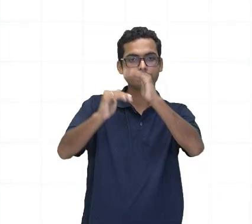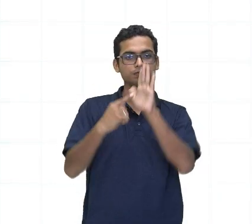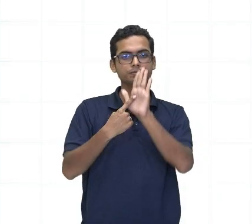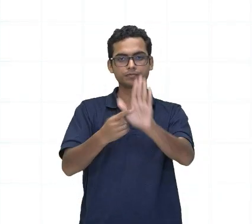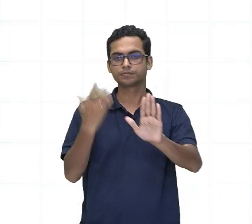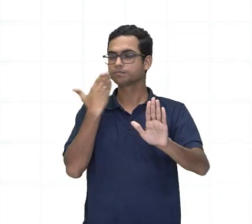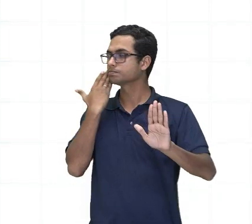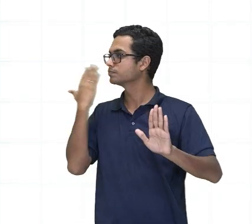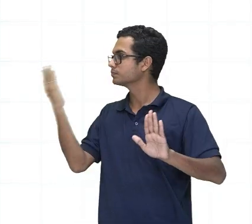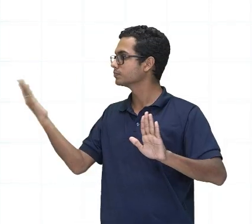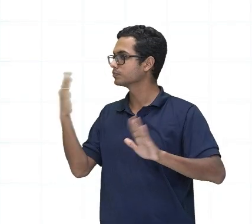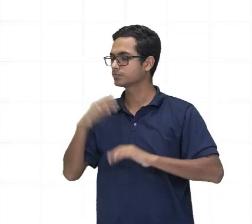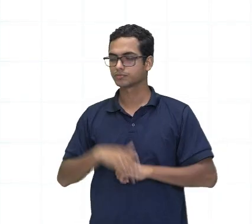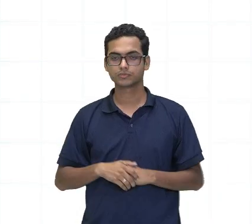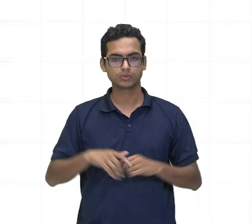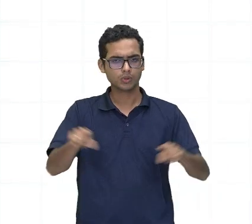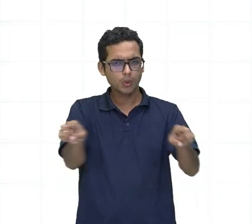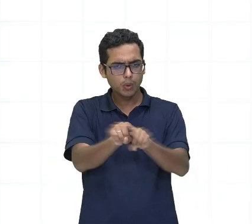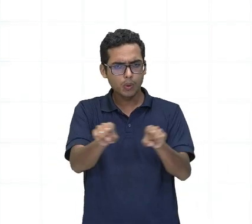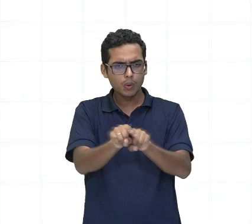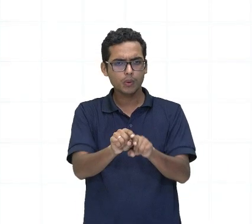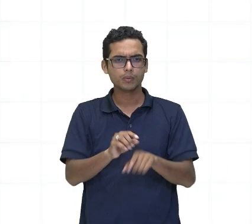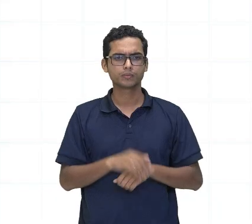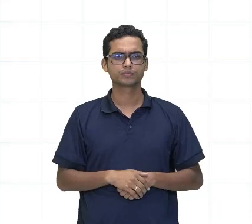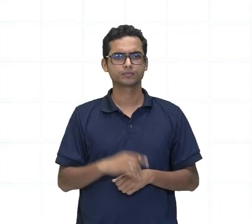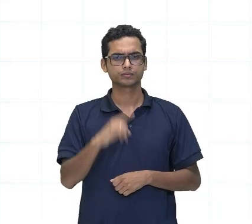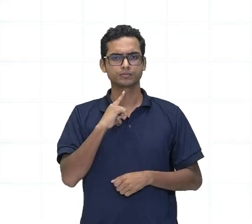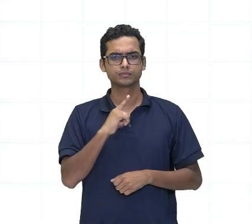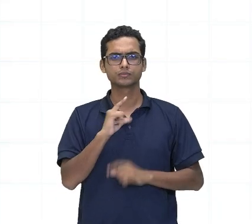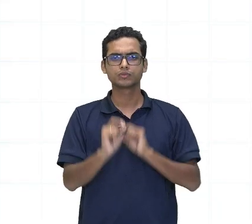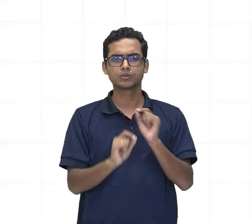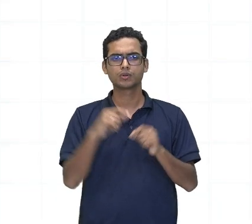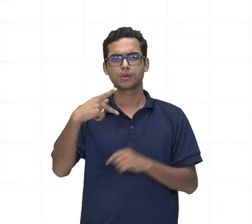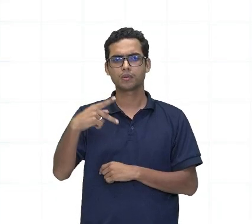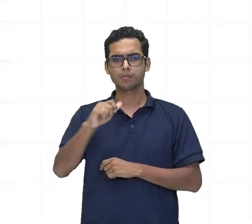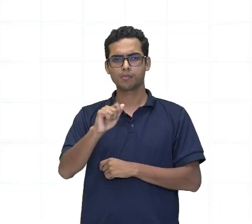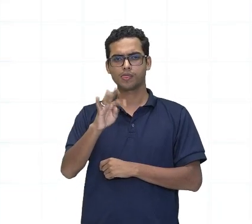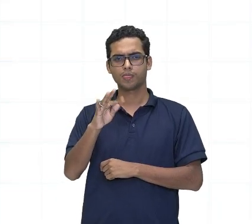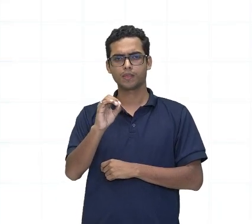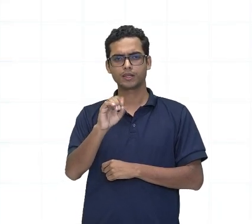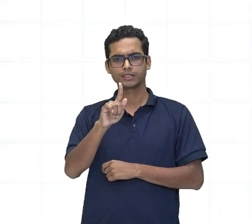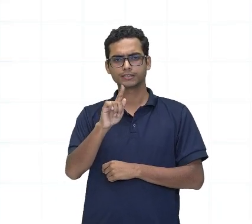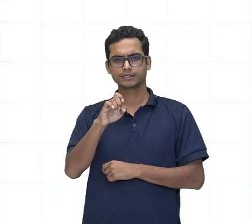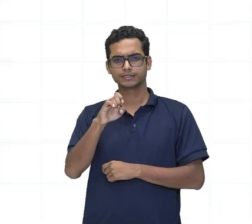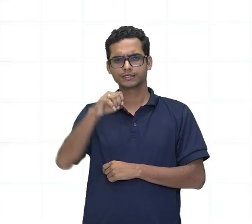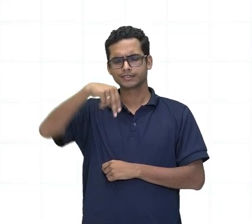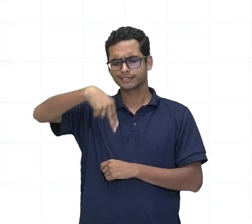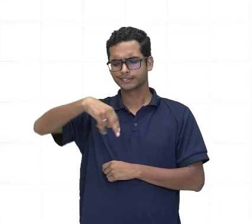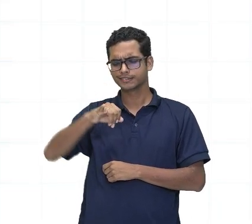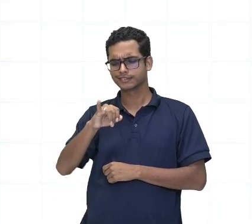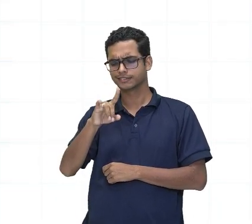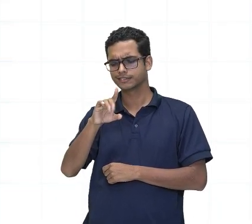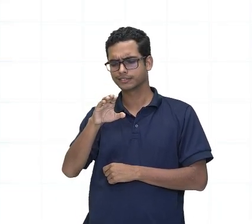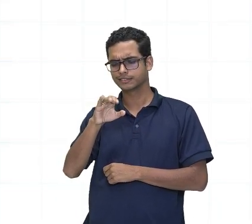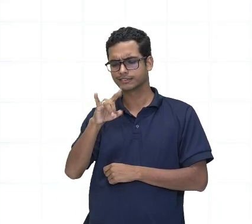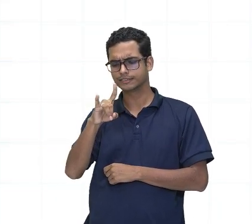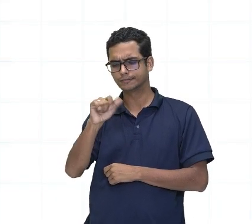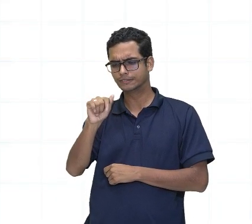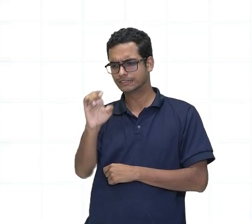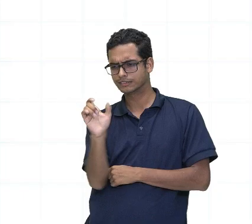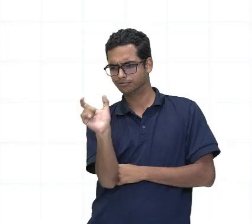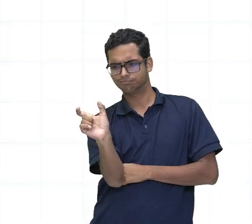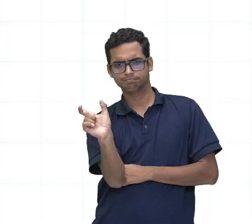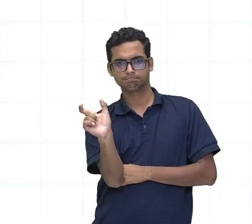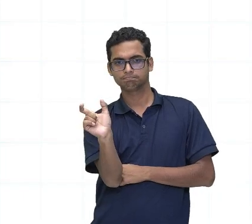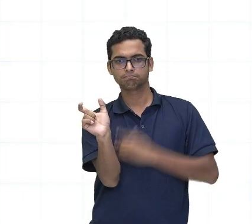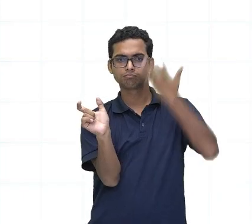que é, né? Além da patogenicidade, olha novamente, o que é isso? Também não sei, galera. Mas ele